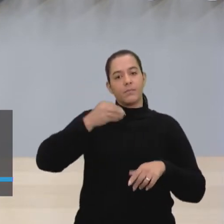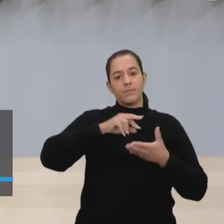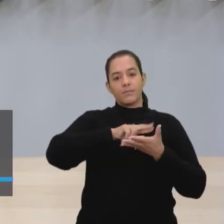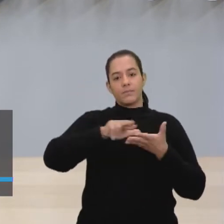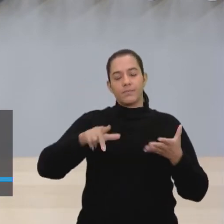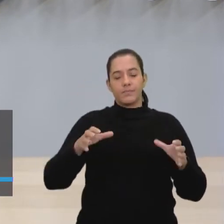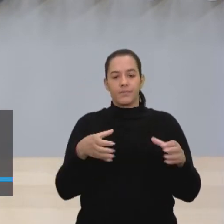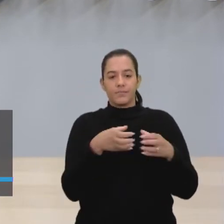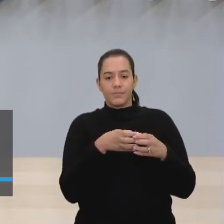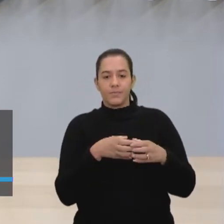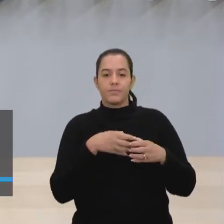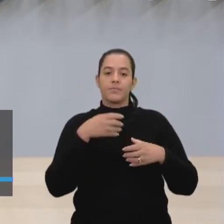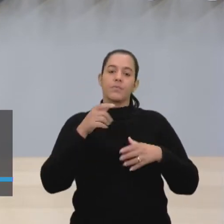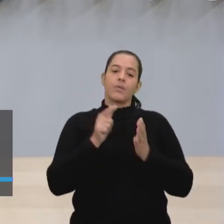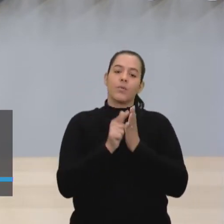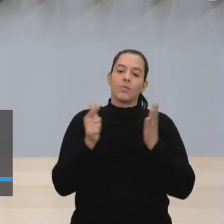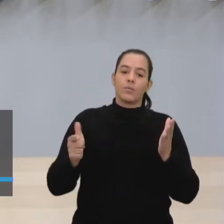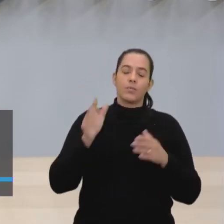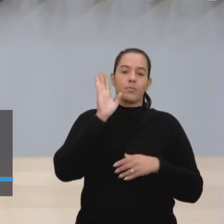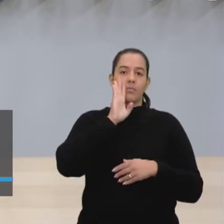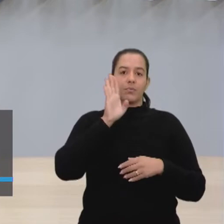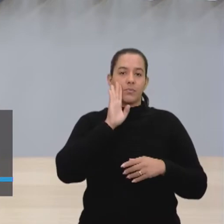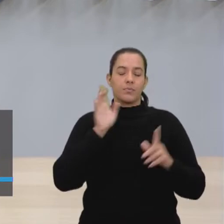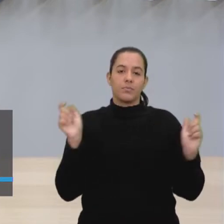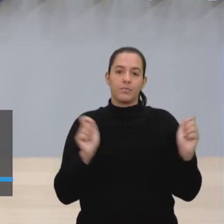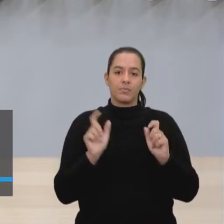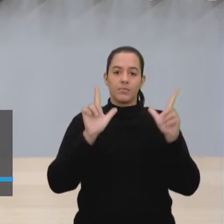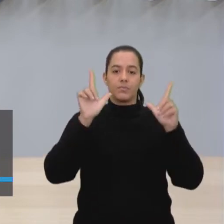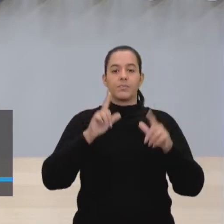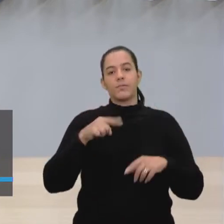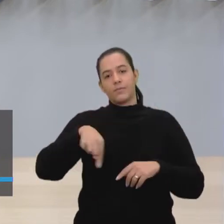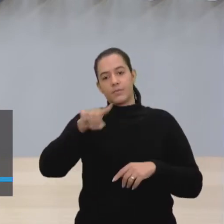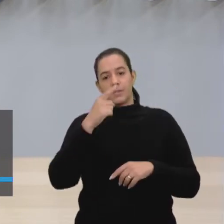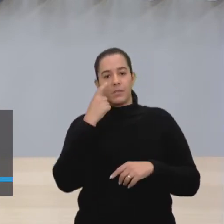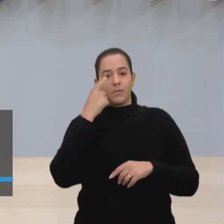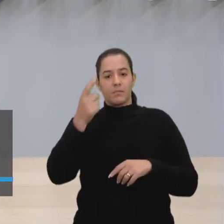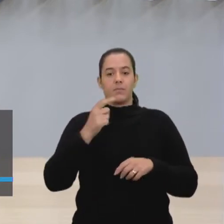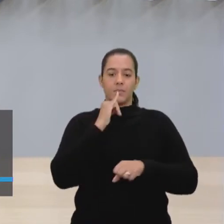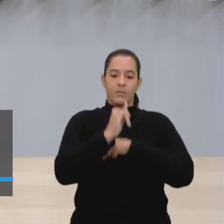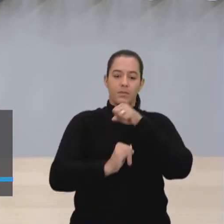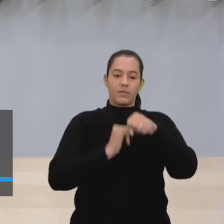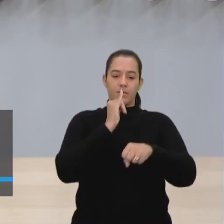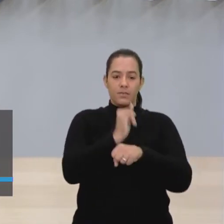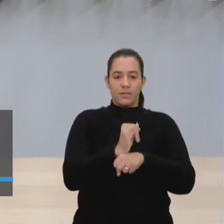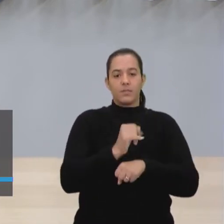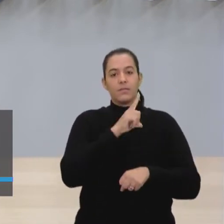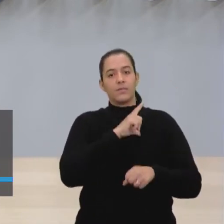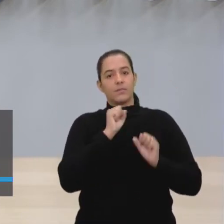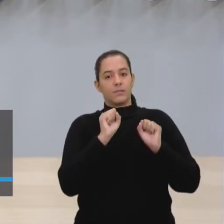né? É um grupo jornalístico muito legal e muito ativo. Vale a pena conferir na internet, tá? Os estudantes